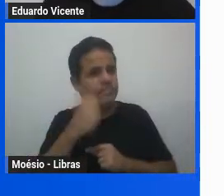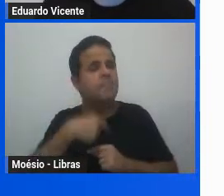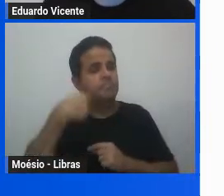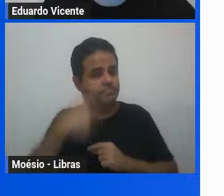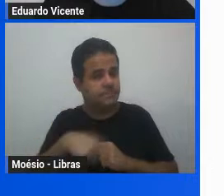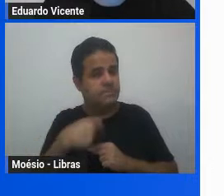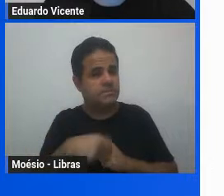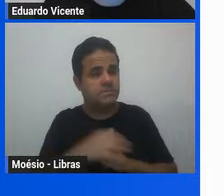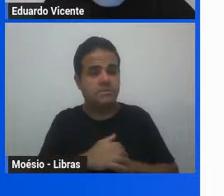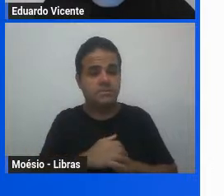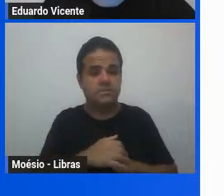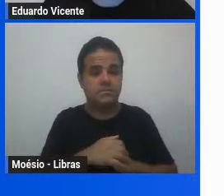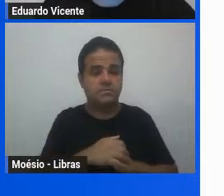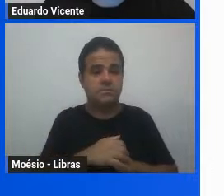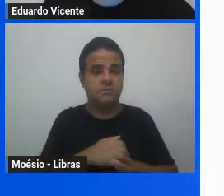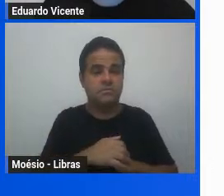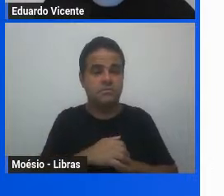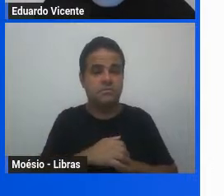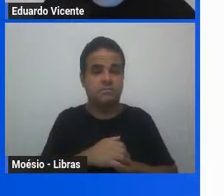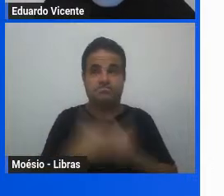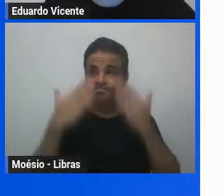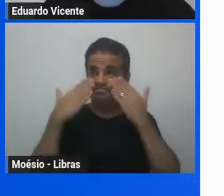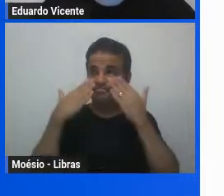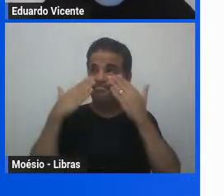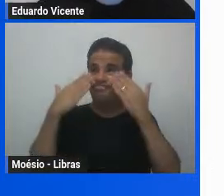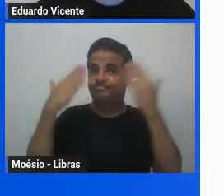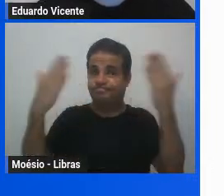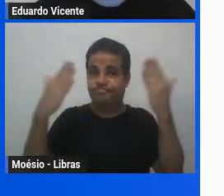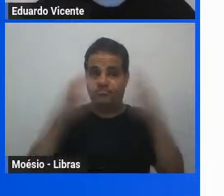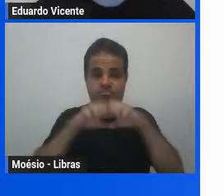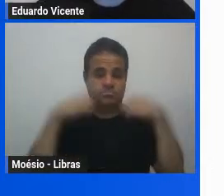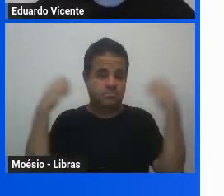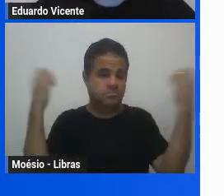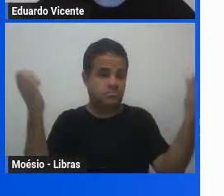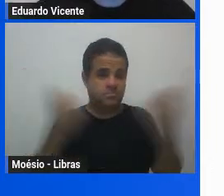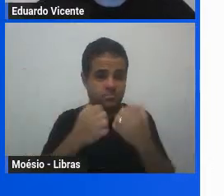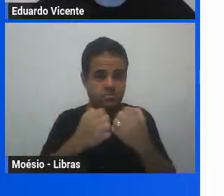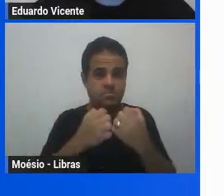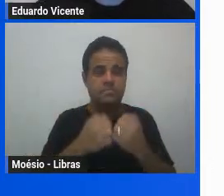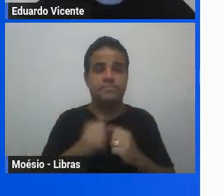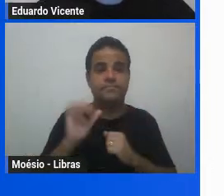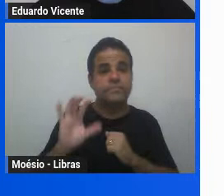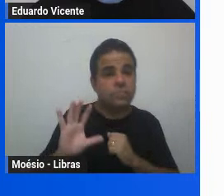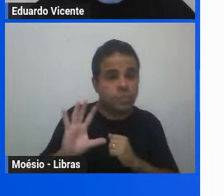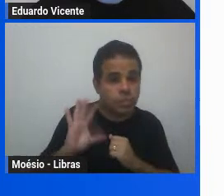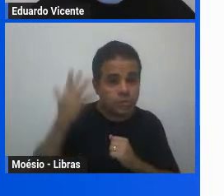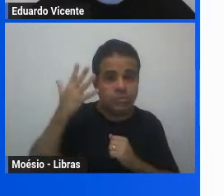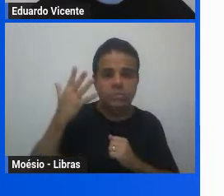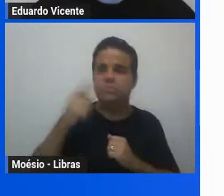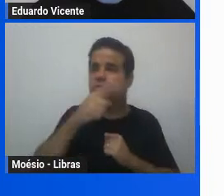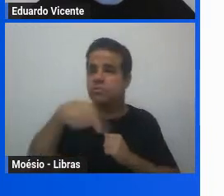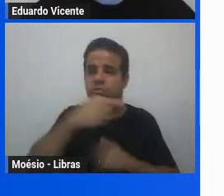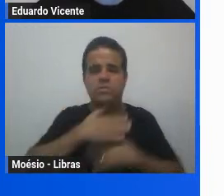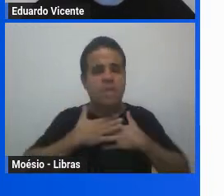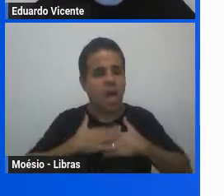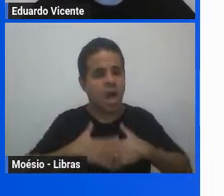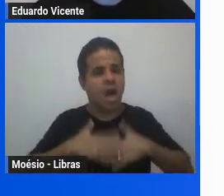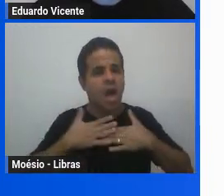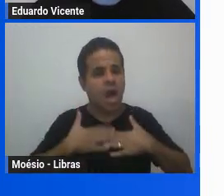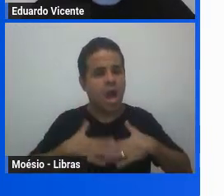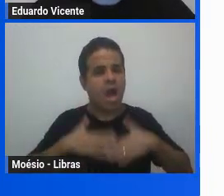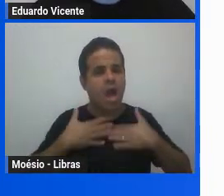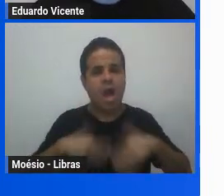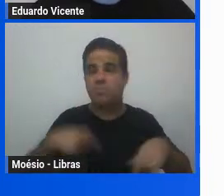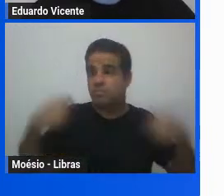Antes de mais nada, diante de um evento, diante de uma ocorrência, é manter a calma, né? Aquele momento se faz